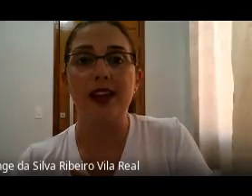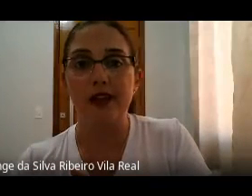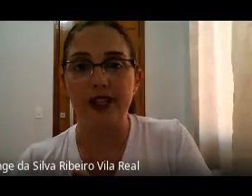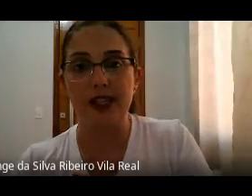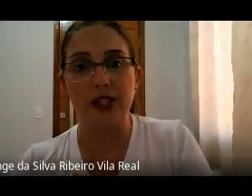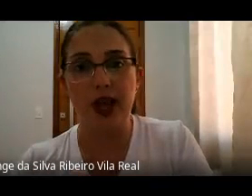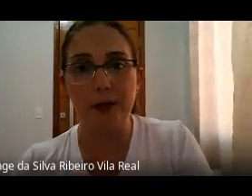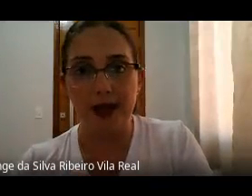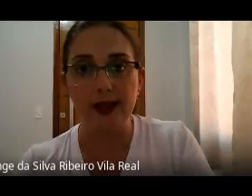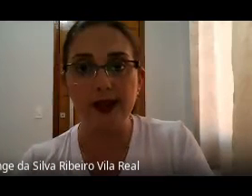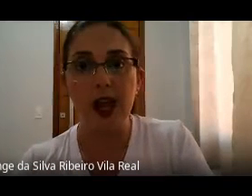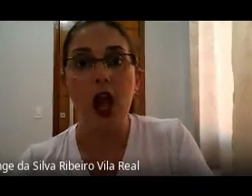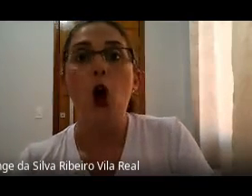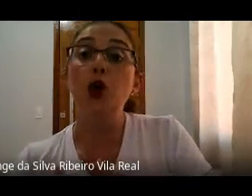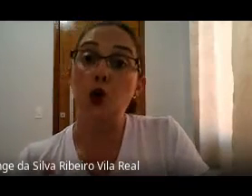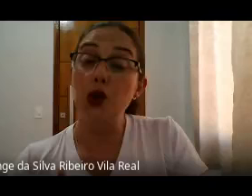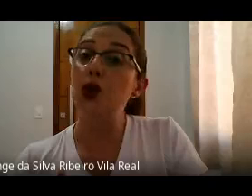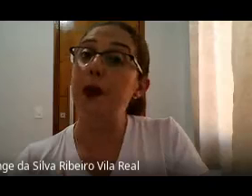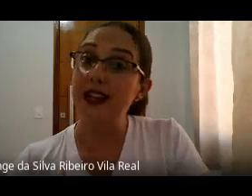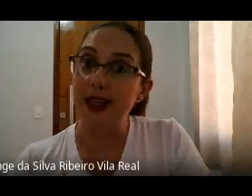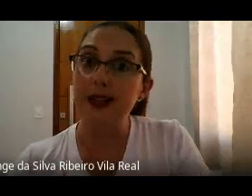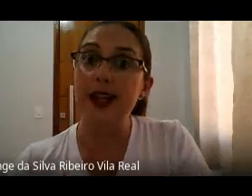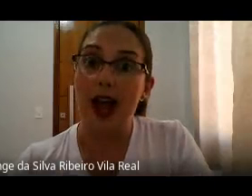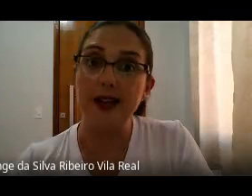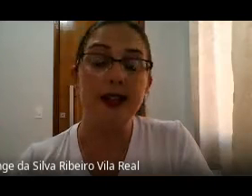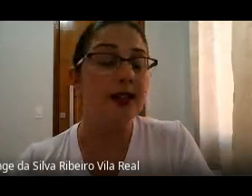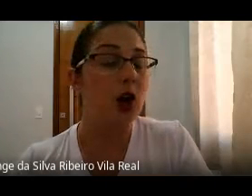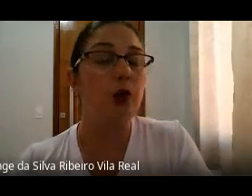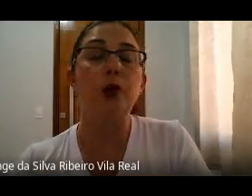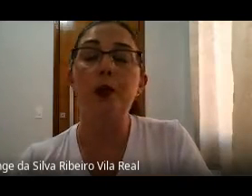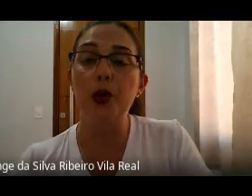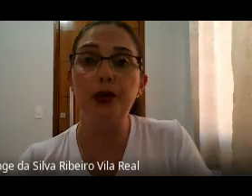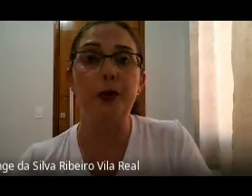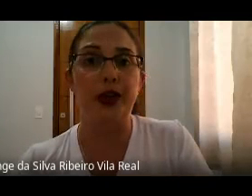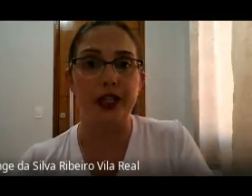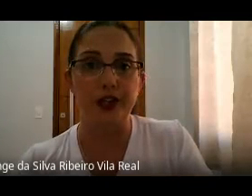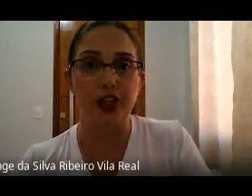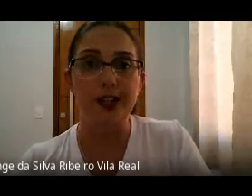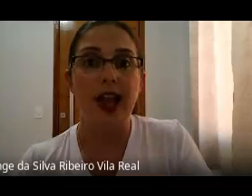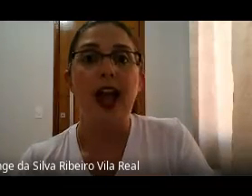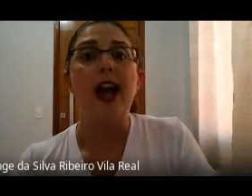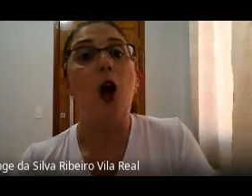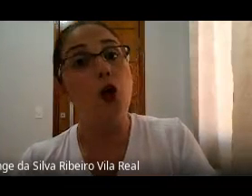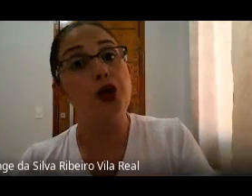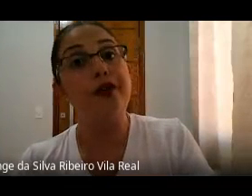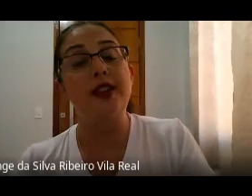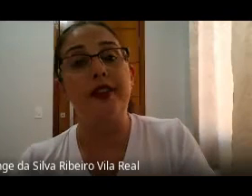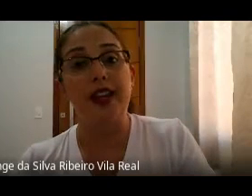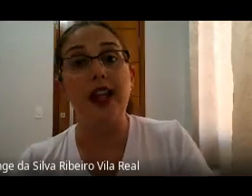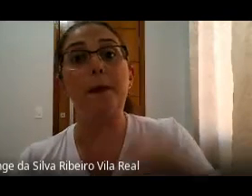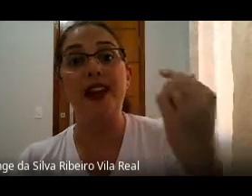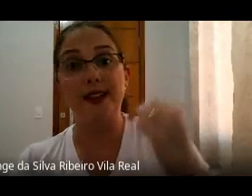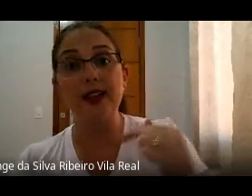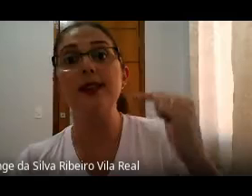língua através dessas ferramentas. Os cursos presenciais, que são muito importantes, onde